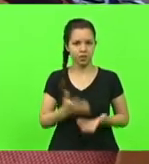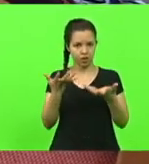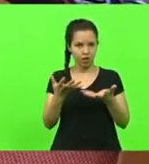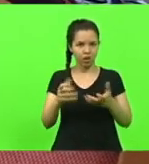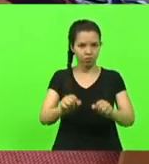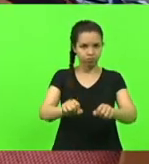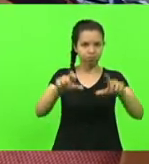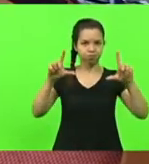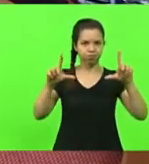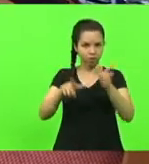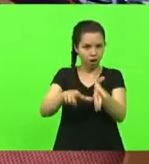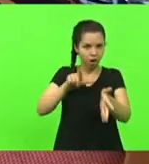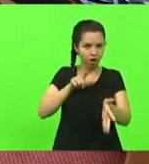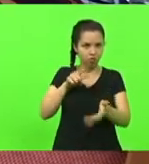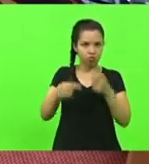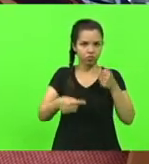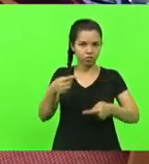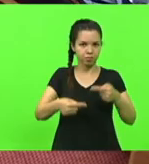painel antes da discussão?